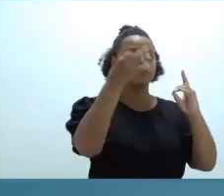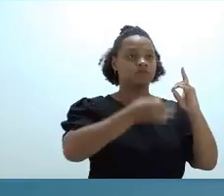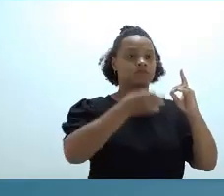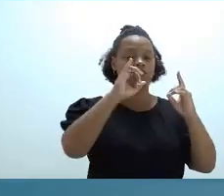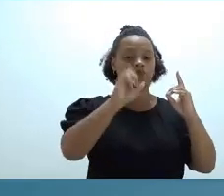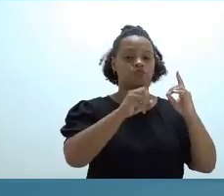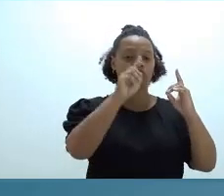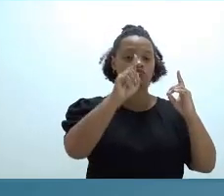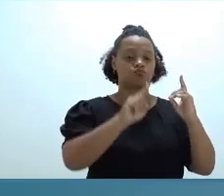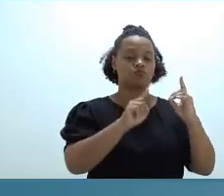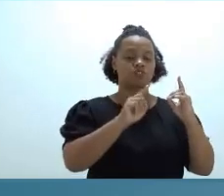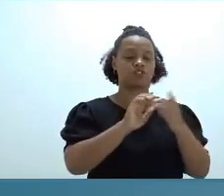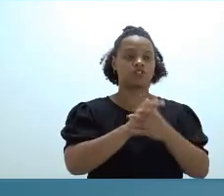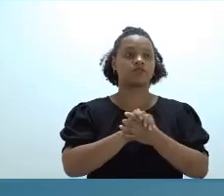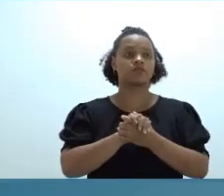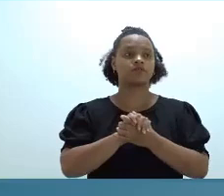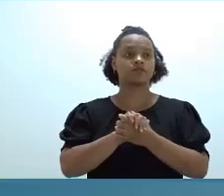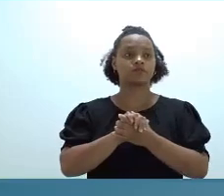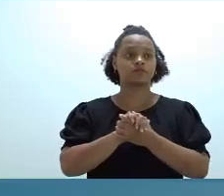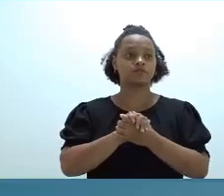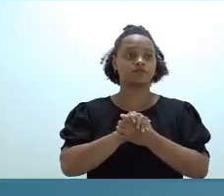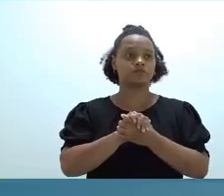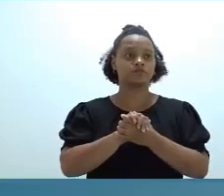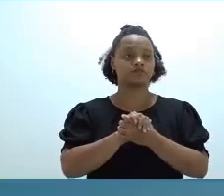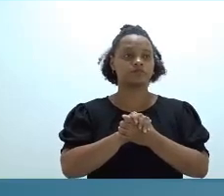Desembargador José Maria do Rosário.